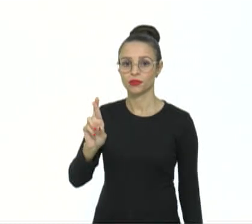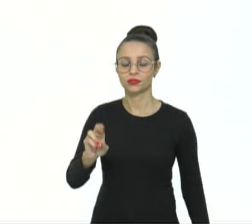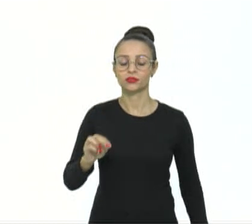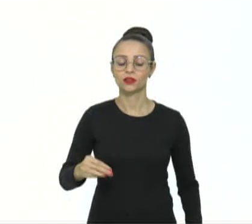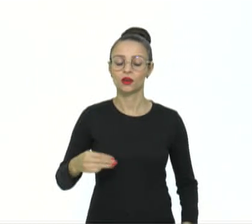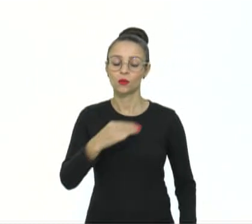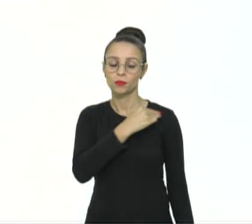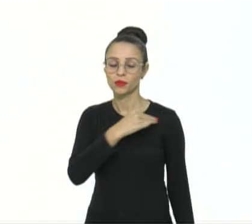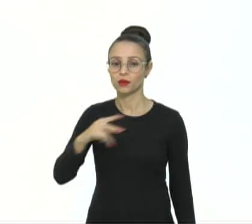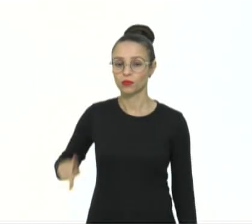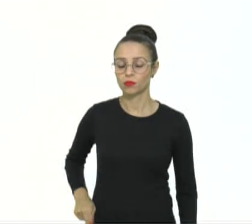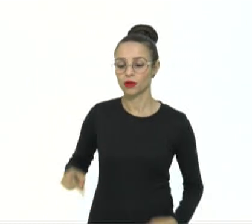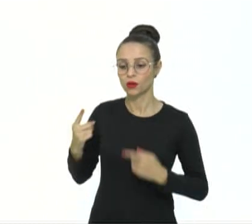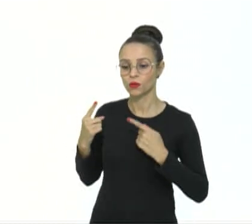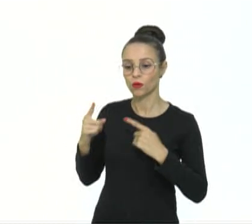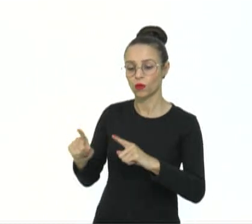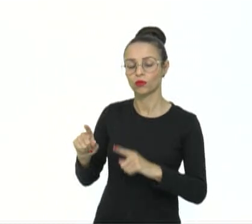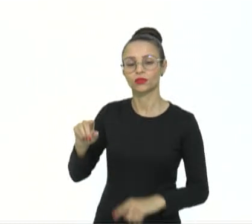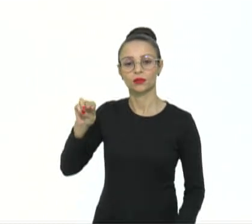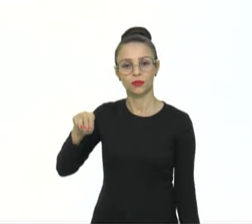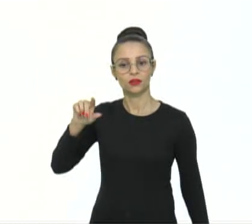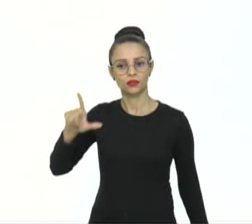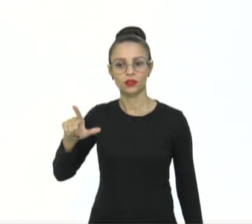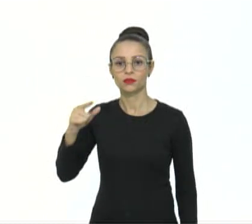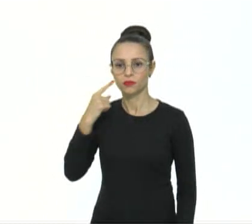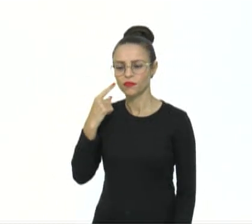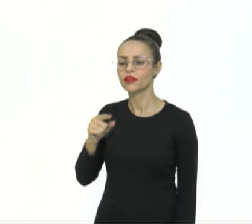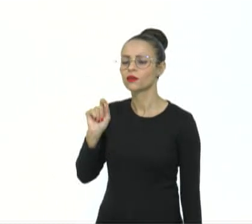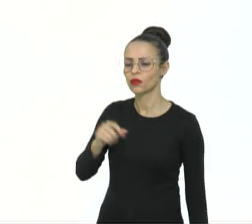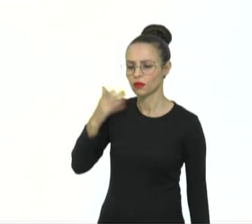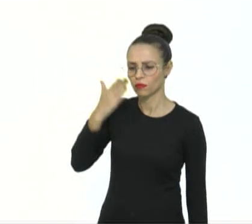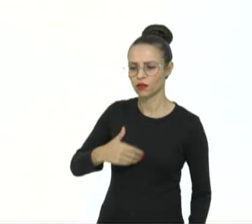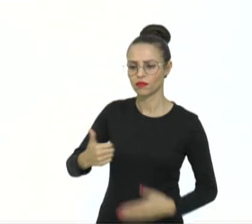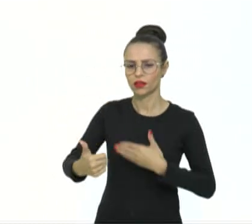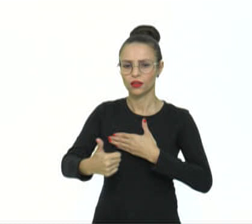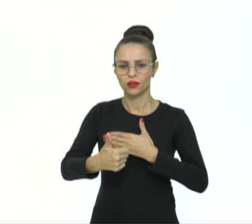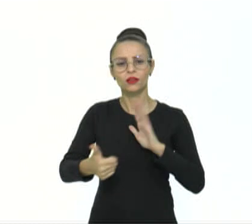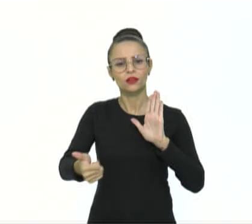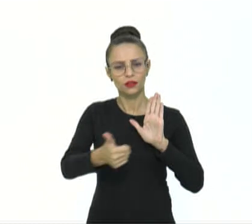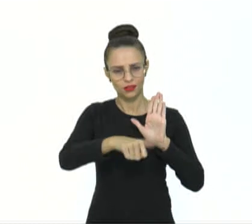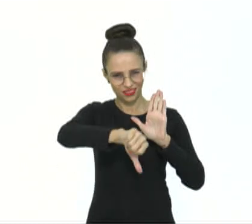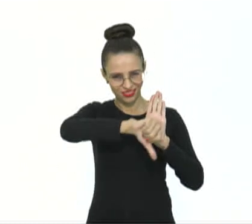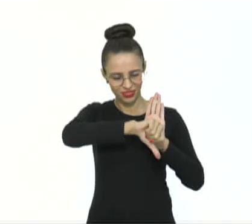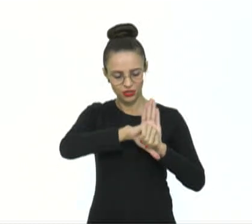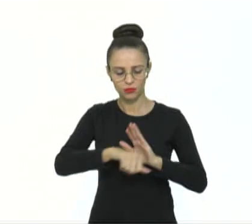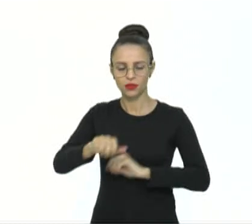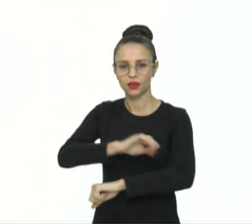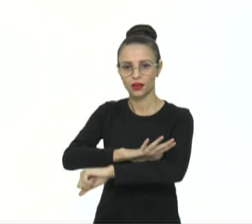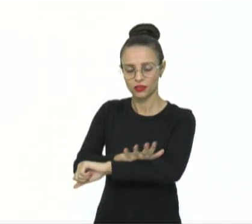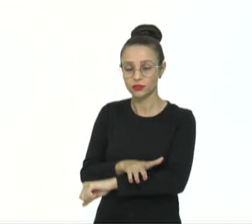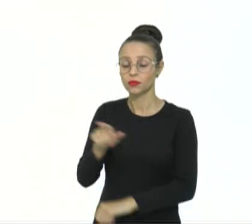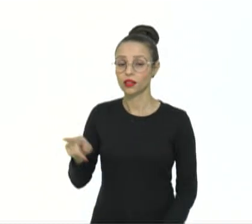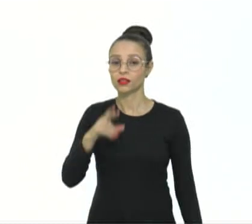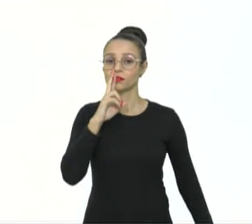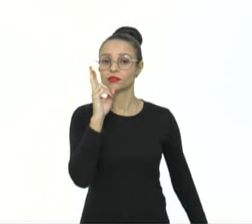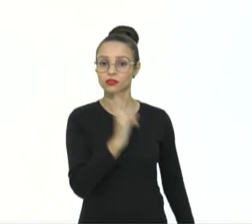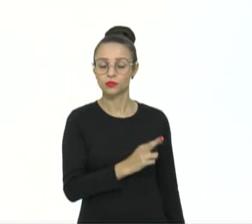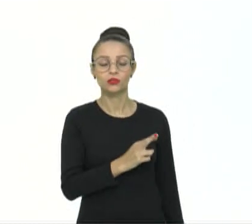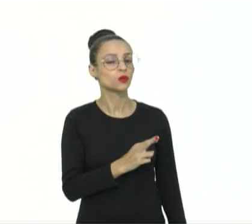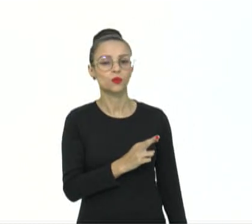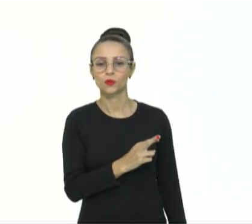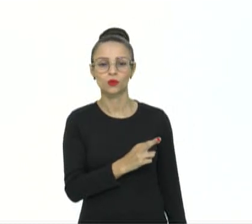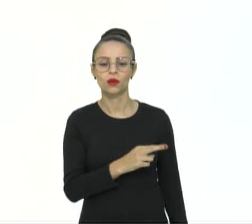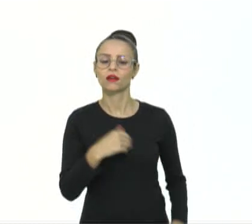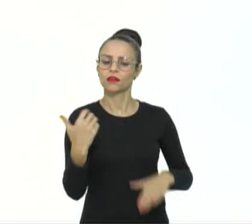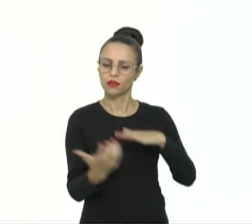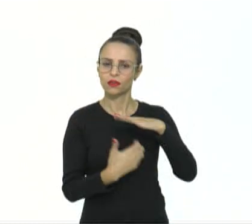Público contra a empresa para que seja apurado o crime de racismo. A Magazine Luiza respondeu ao deputado pelas redes sociais, dizendo que a